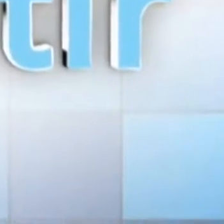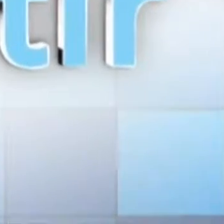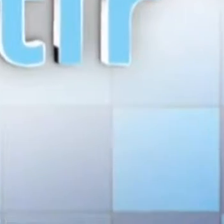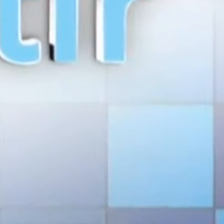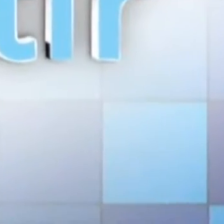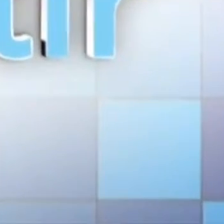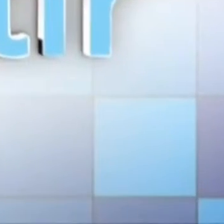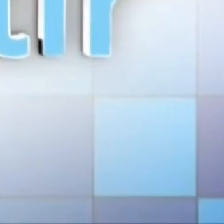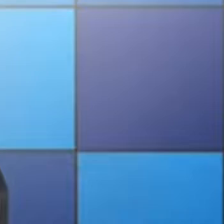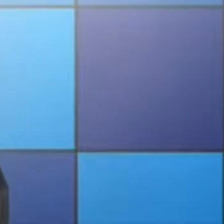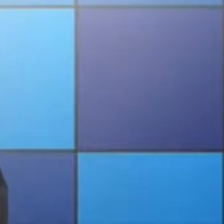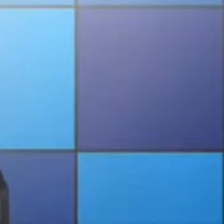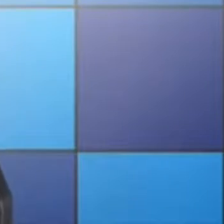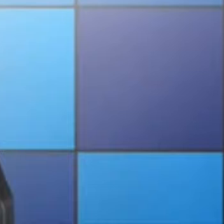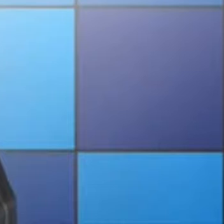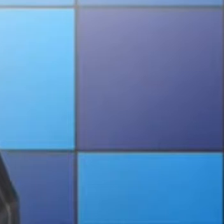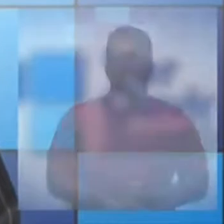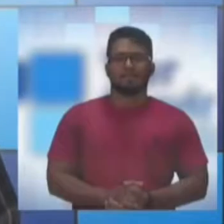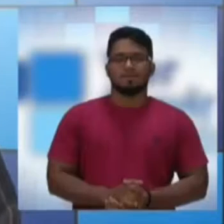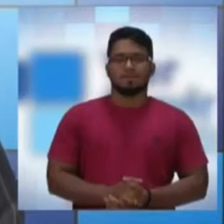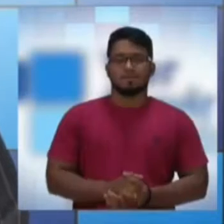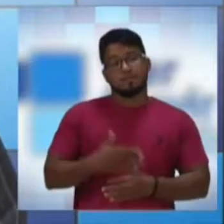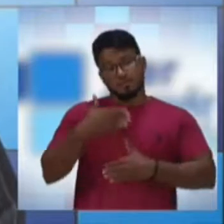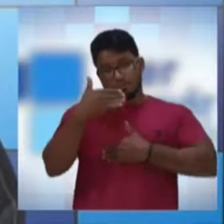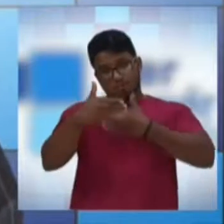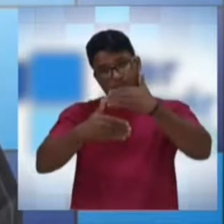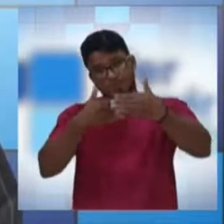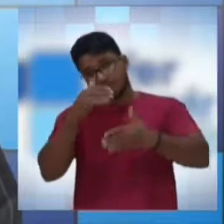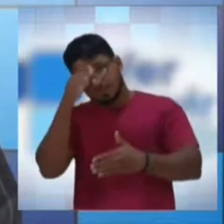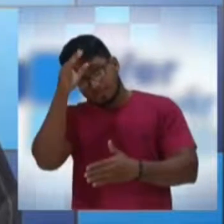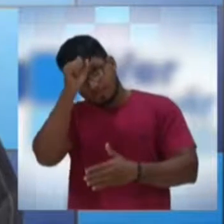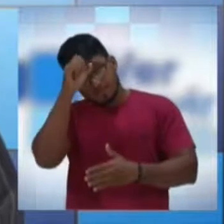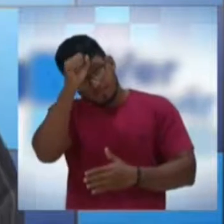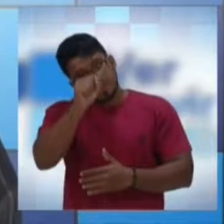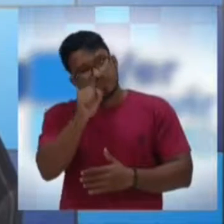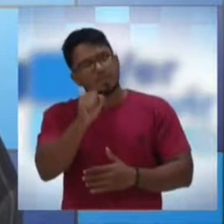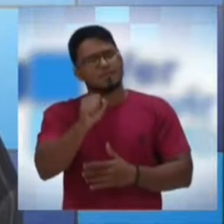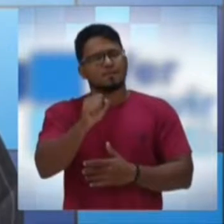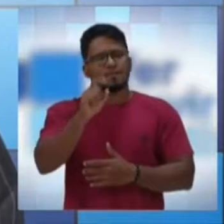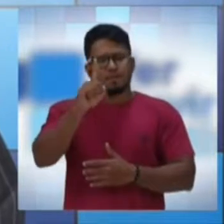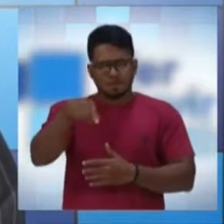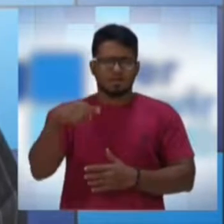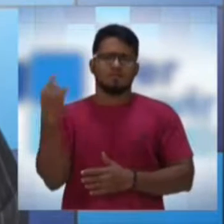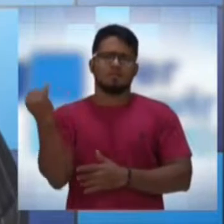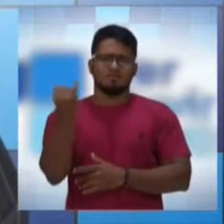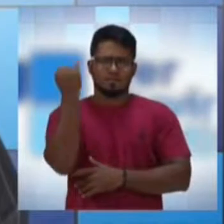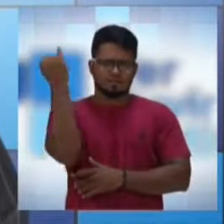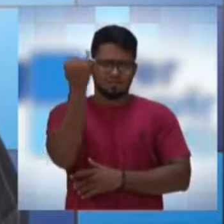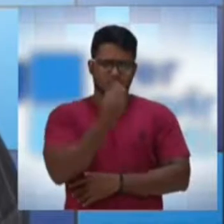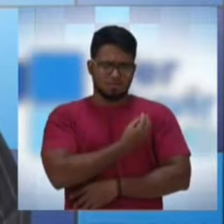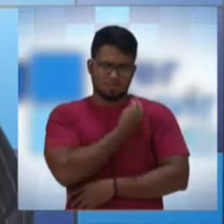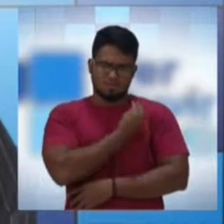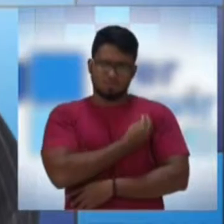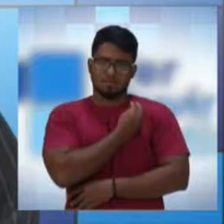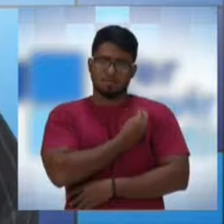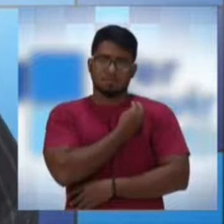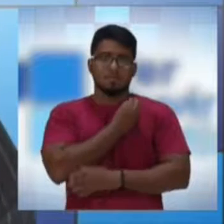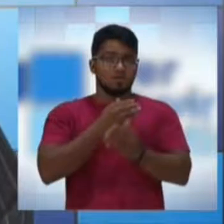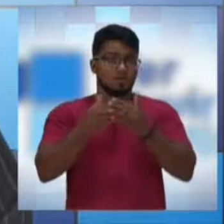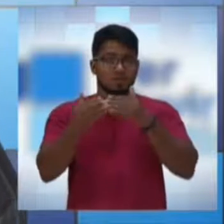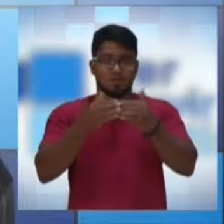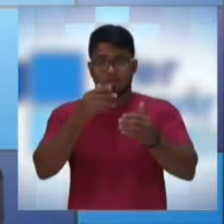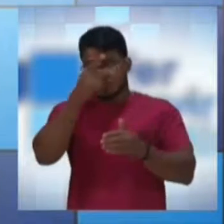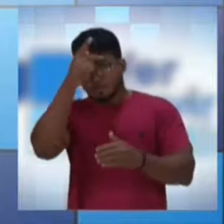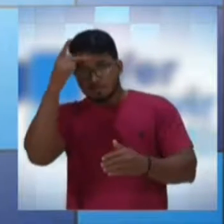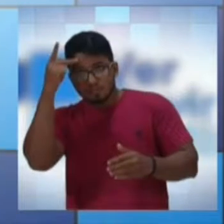Sim. O processo de aprendizagem é muito importante na vida de qualquer